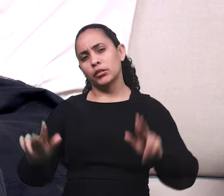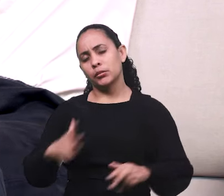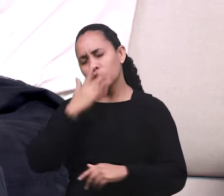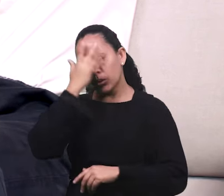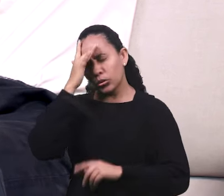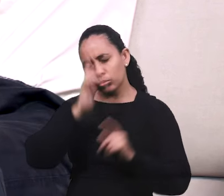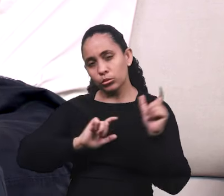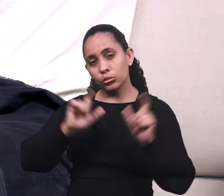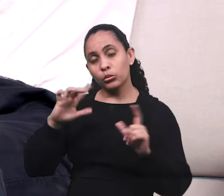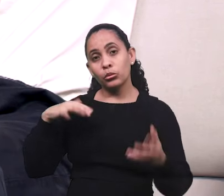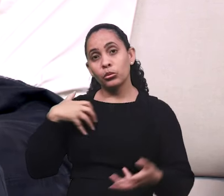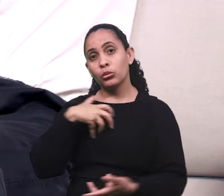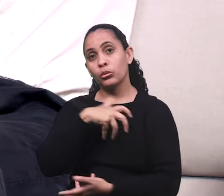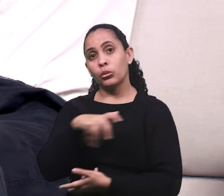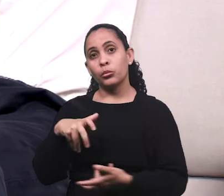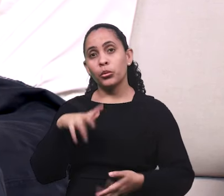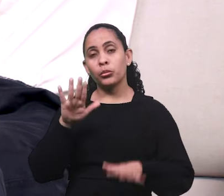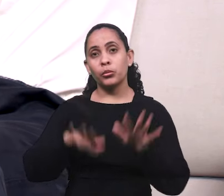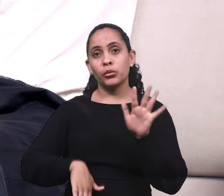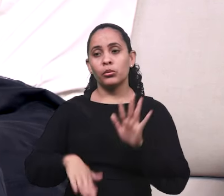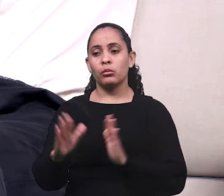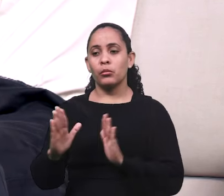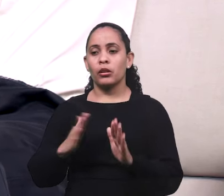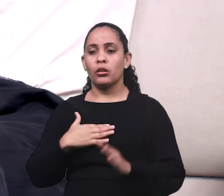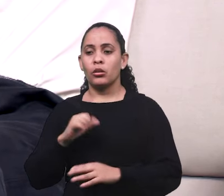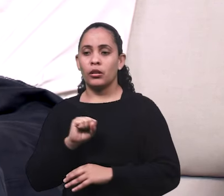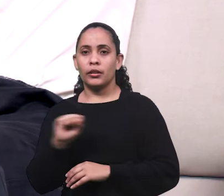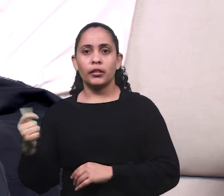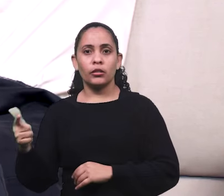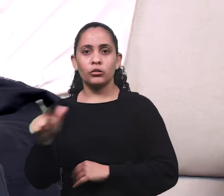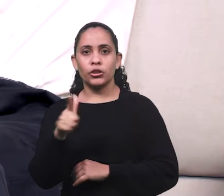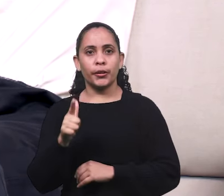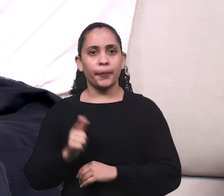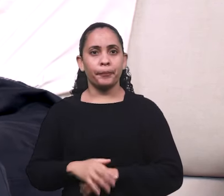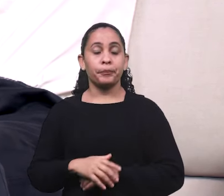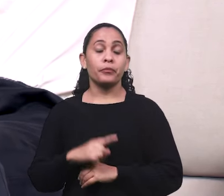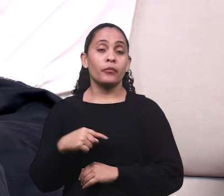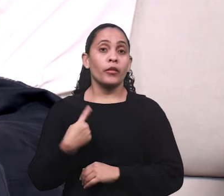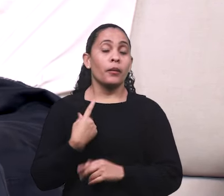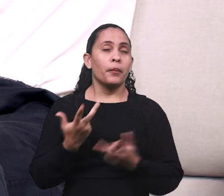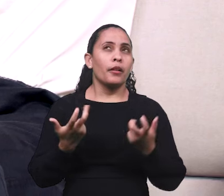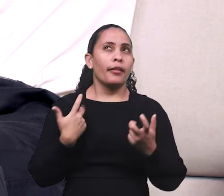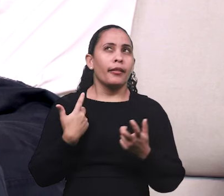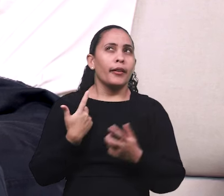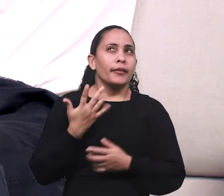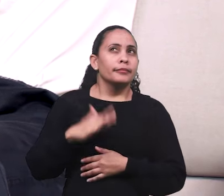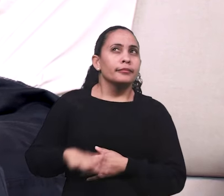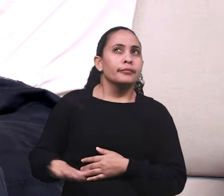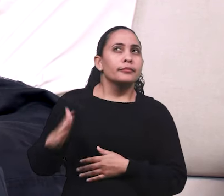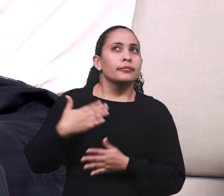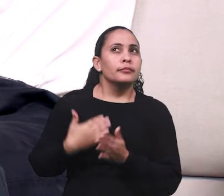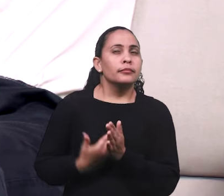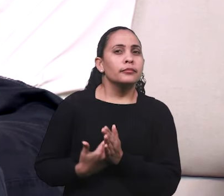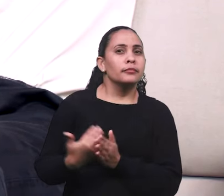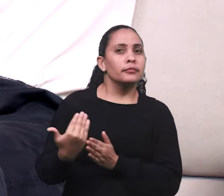mundo que até 1980 ali não existia. Então, por exemplo, a gente tinha ali na infância de vocês dois, do Bressan, do